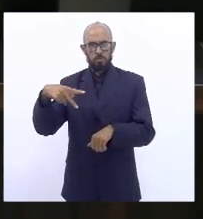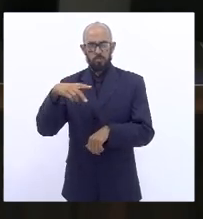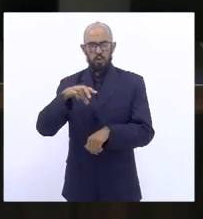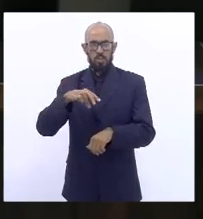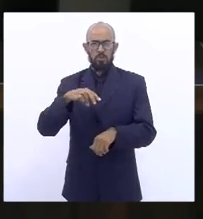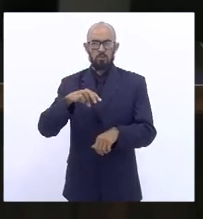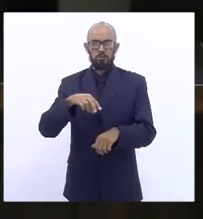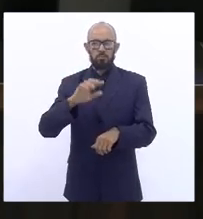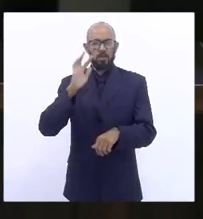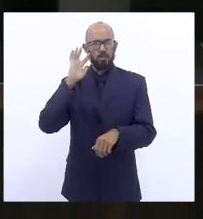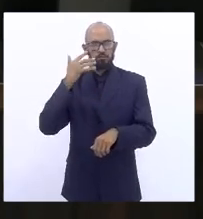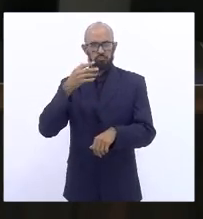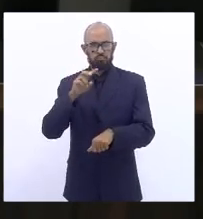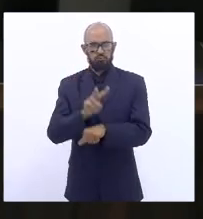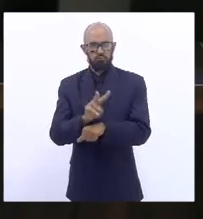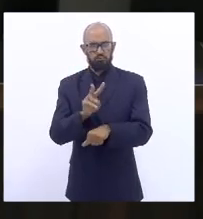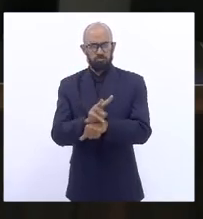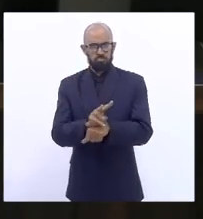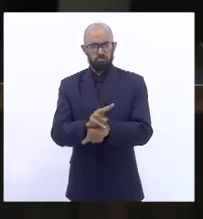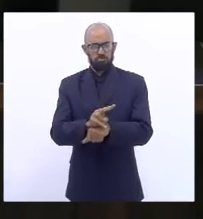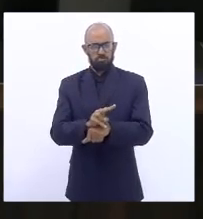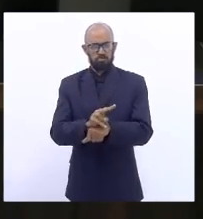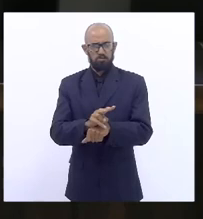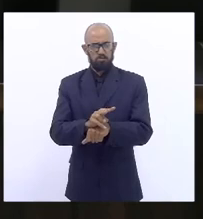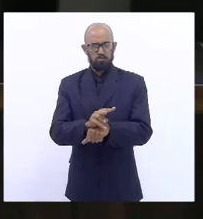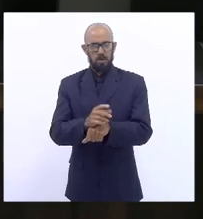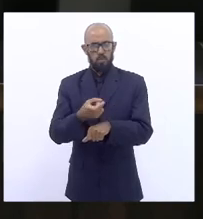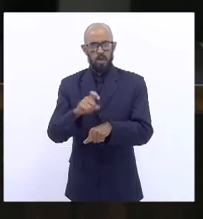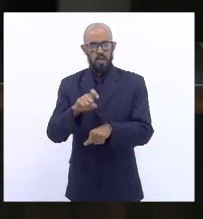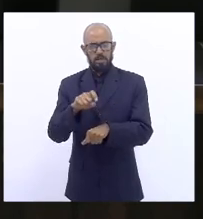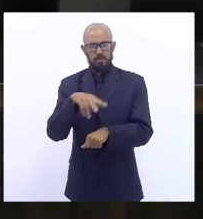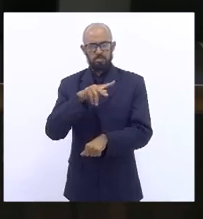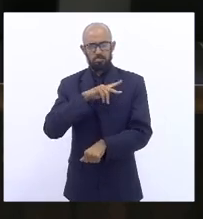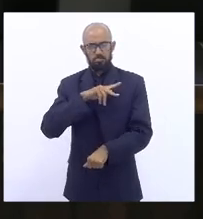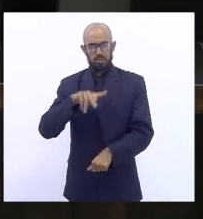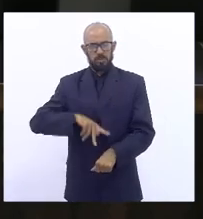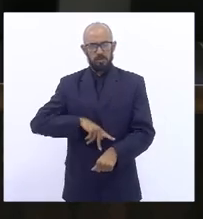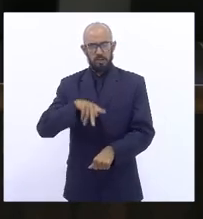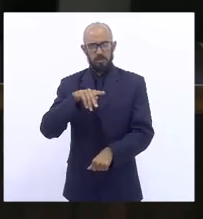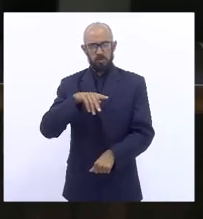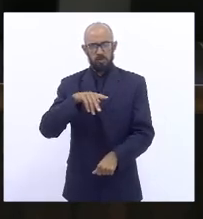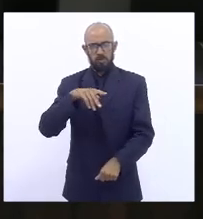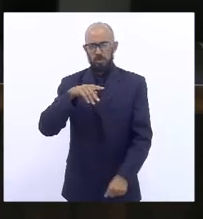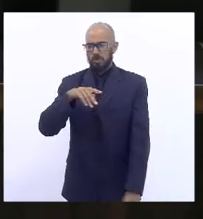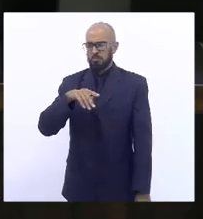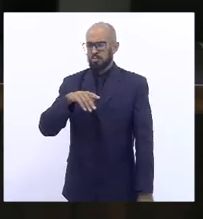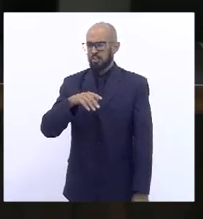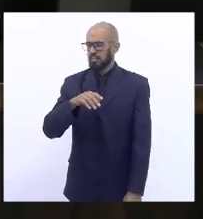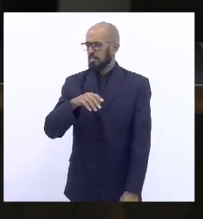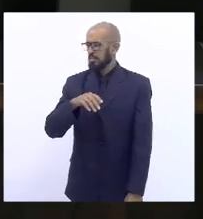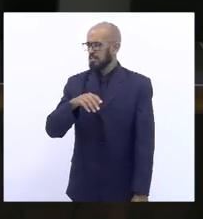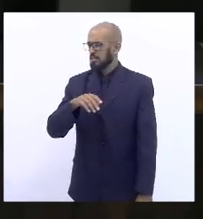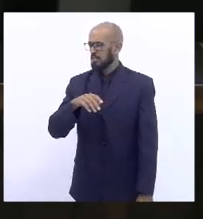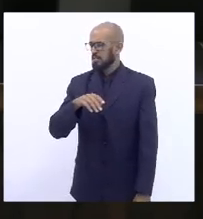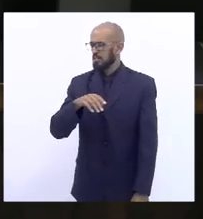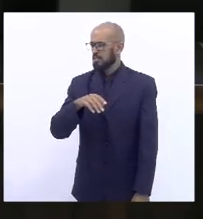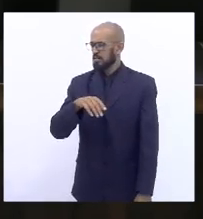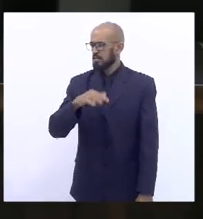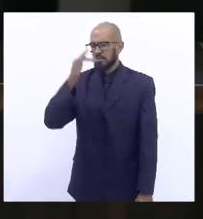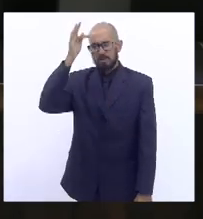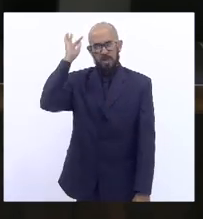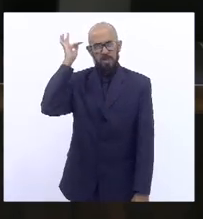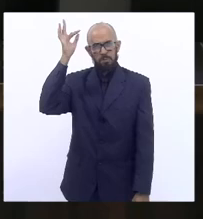editada à época pelo então presidente Michel Temer, que chegou à presidência por um